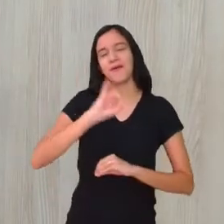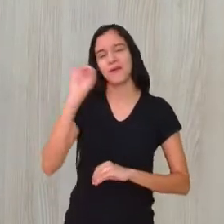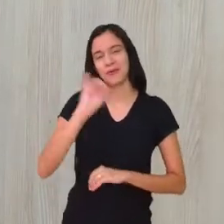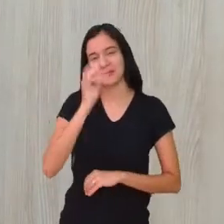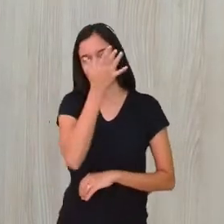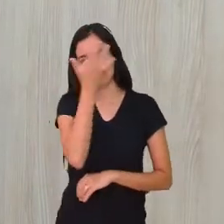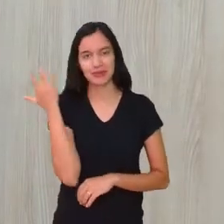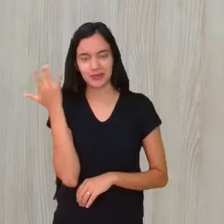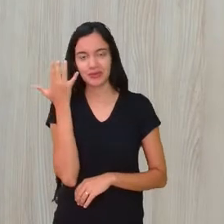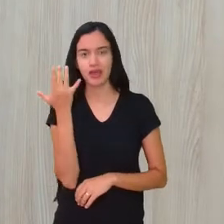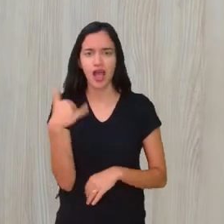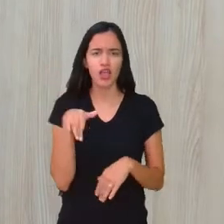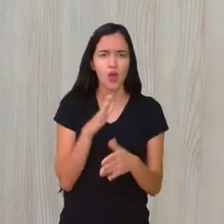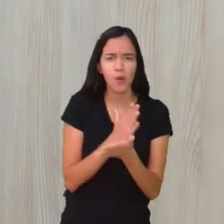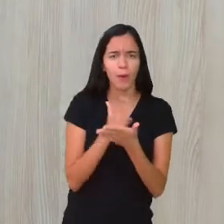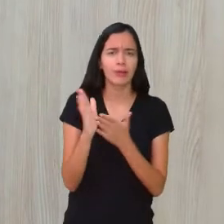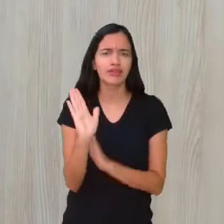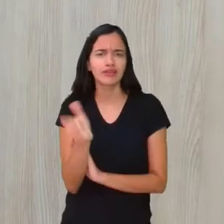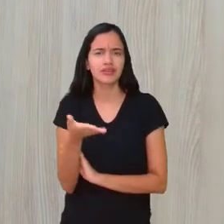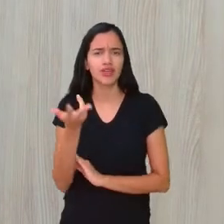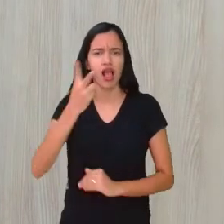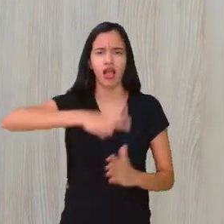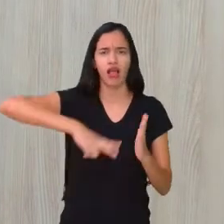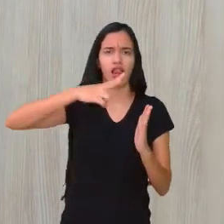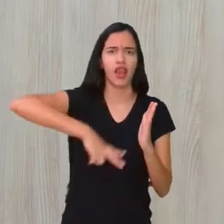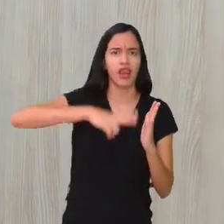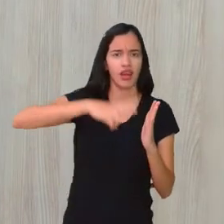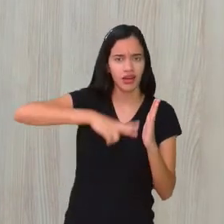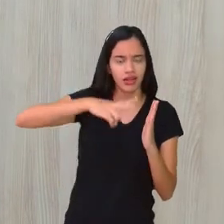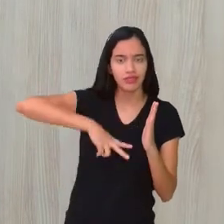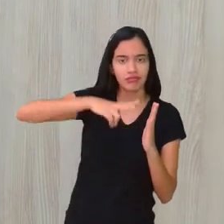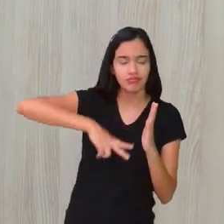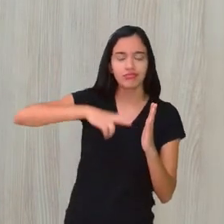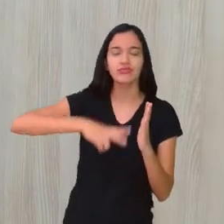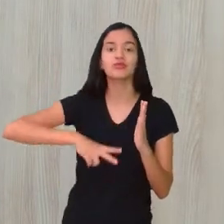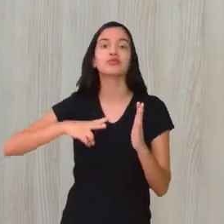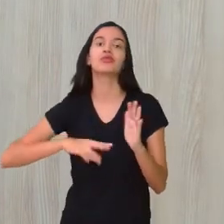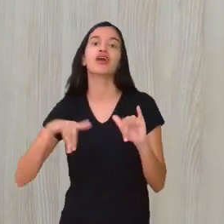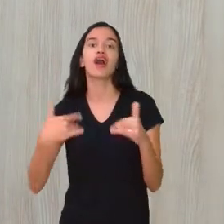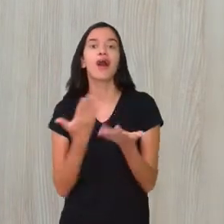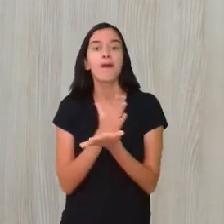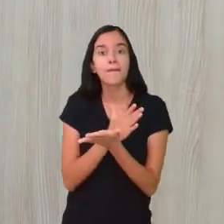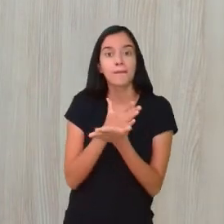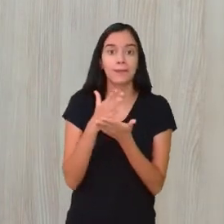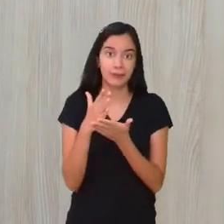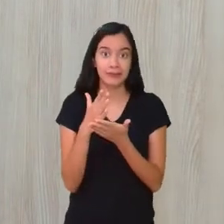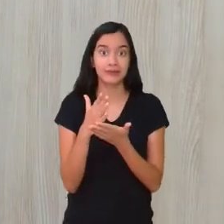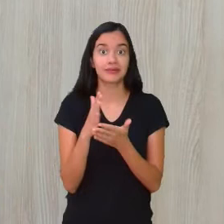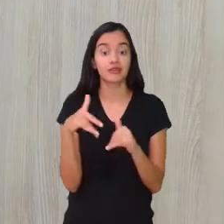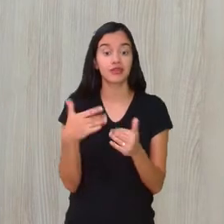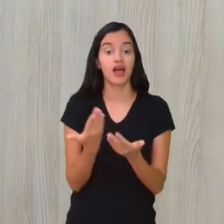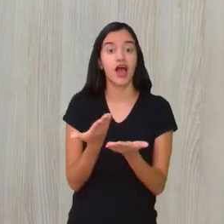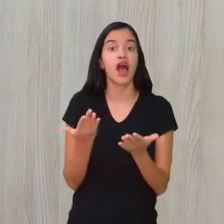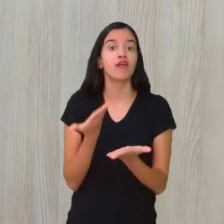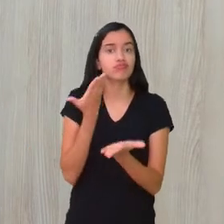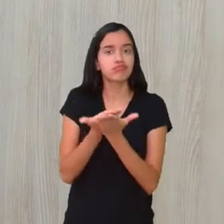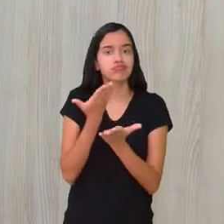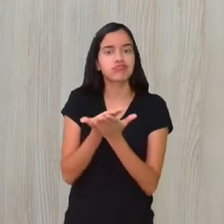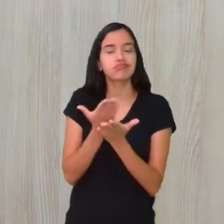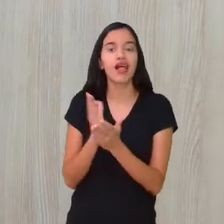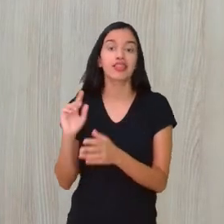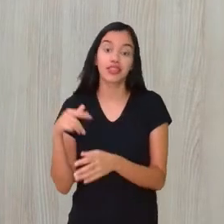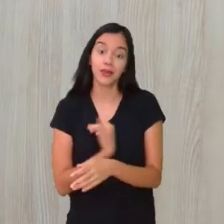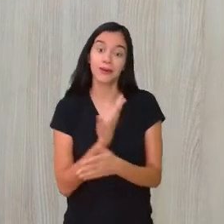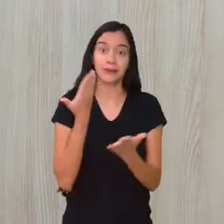pessoal. Comecei já, né, com uma leitura dramática para vocês, que faz parte da aula aqui da professora Vilma, da